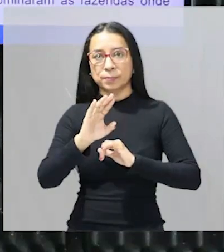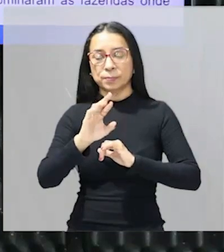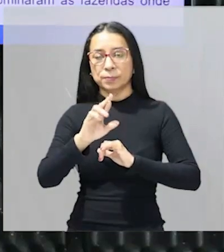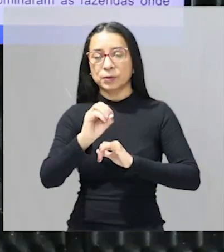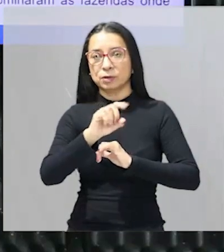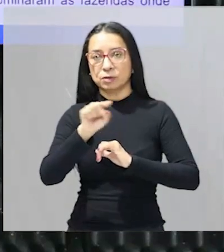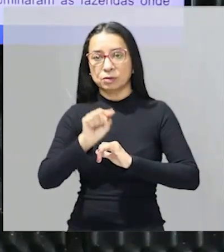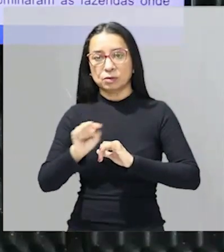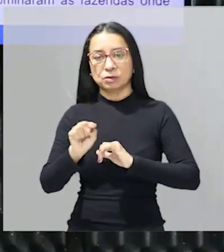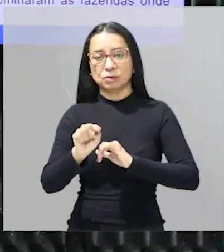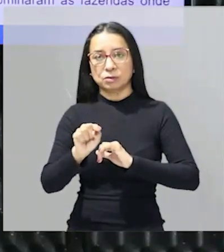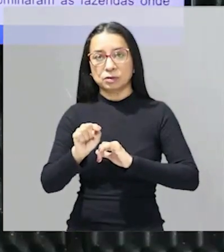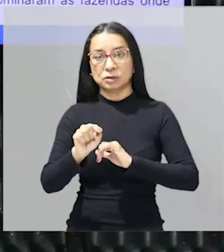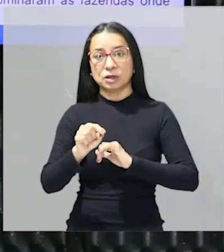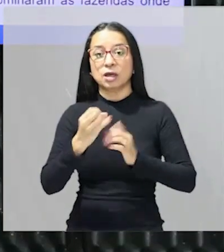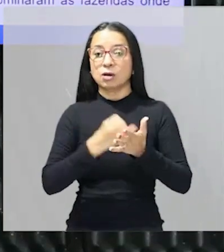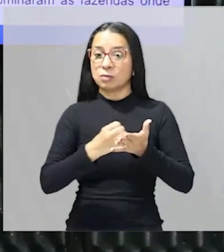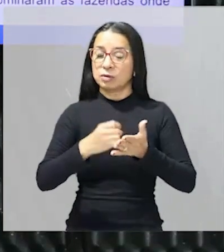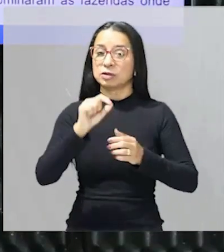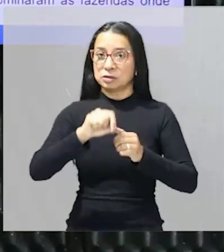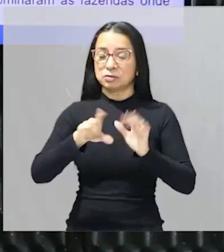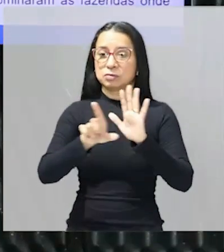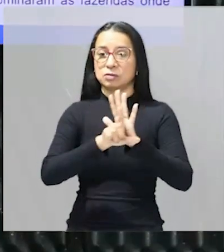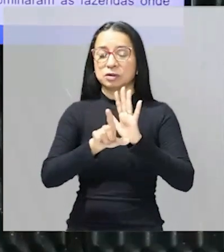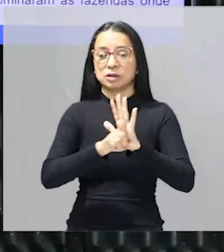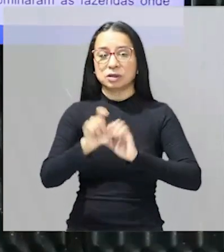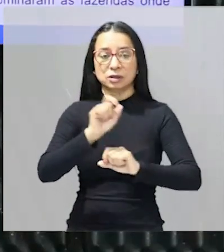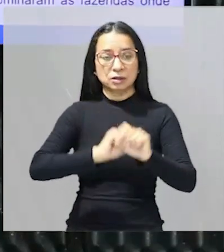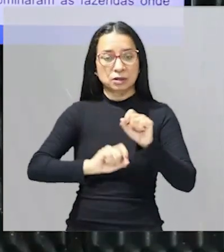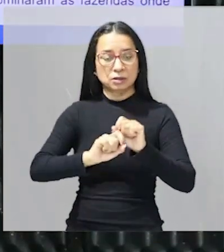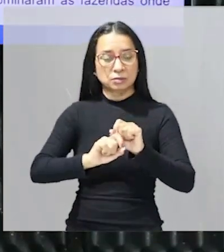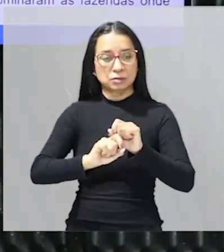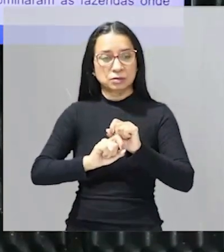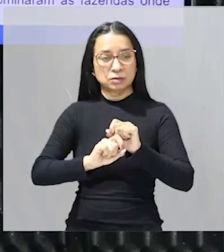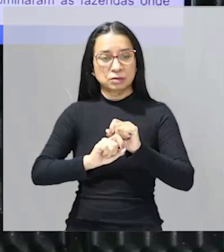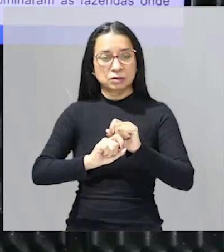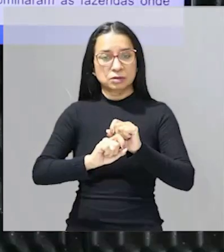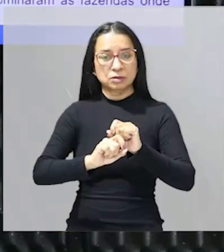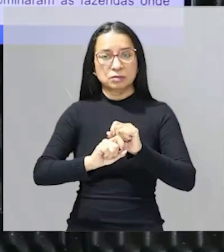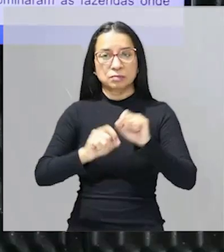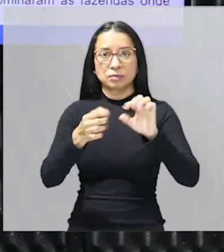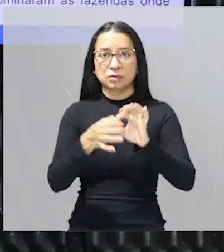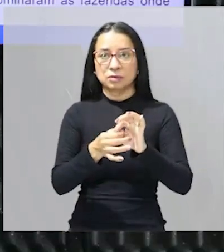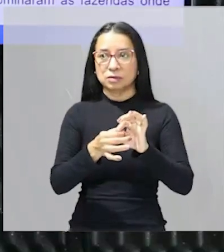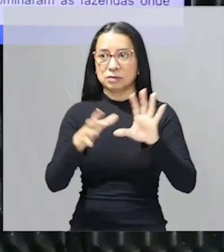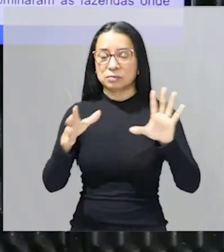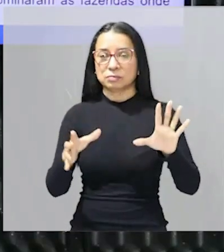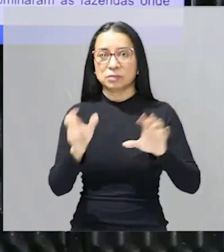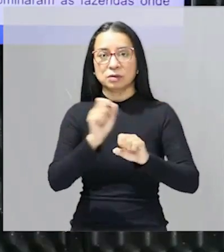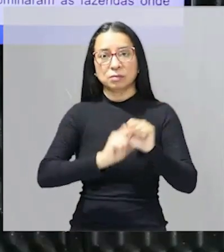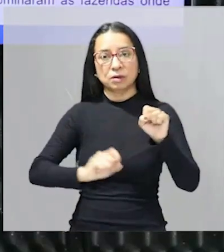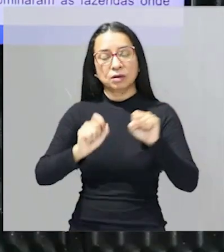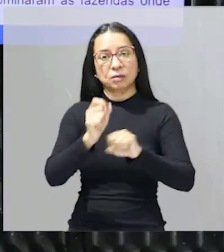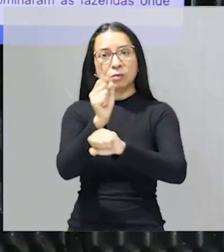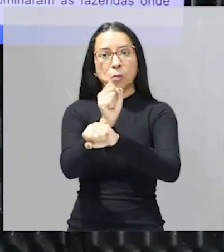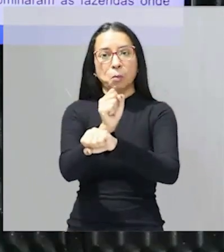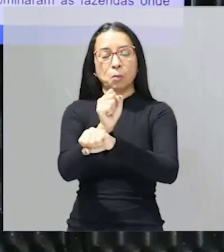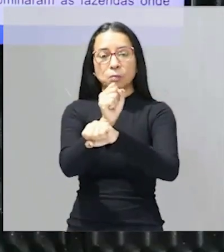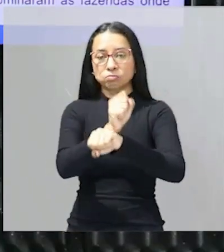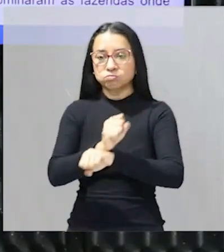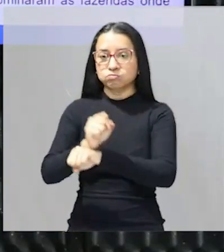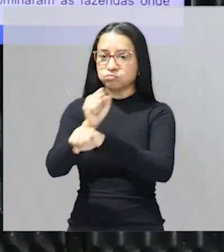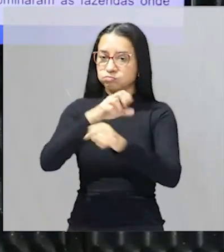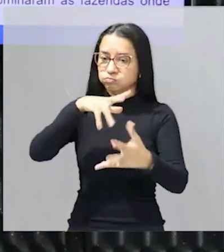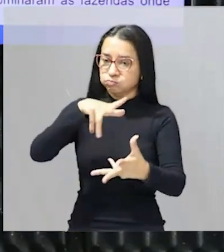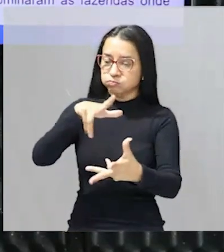Brasil. A Lei Eusébio de Queiroz, que é uma lei de 1850, ela vai abolir, é ela que abole o tráfico internacional de